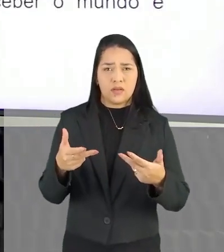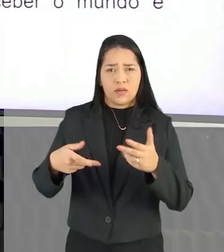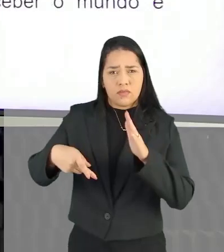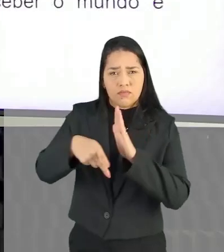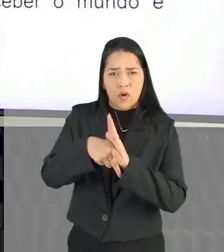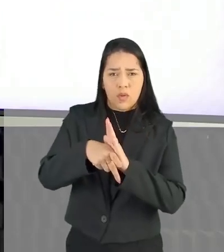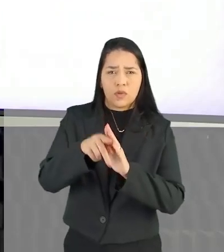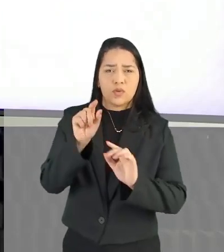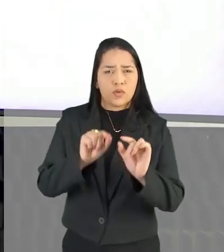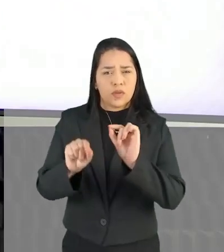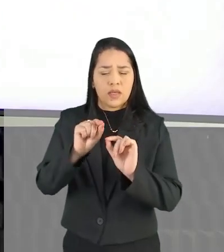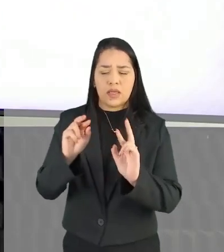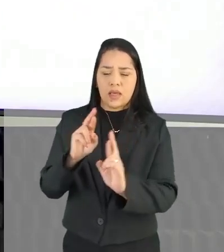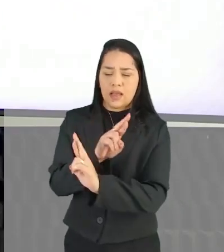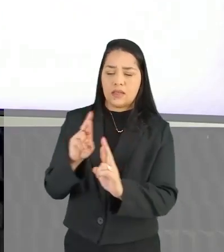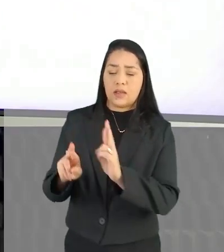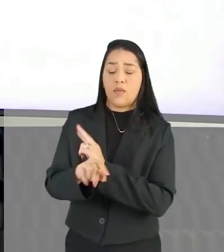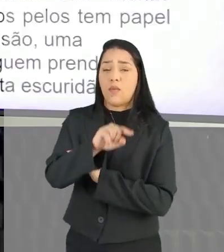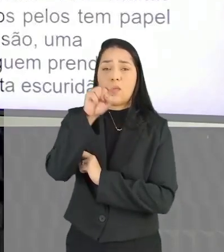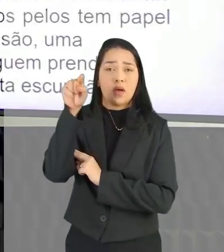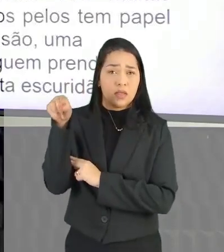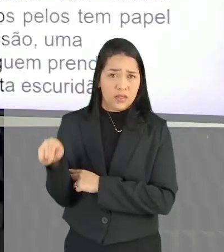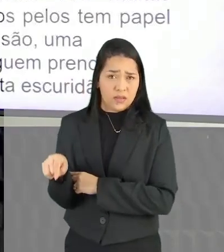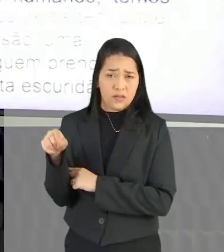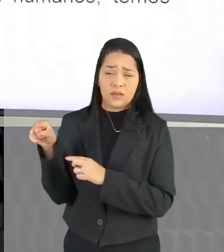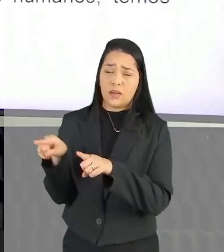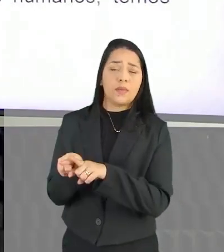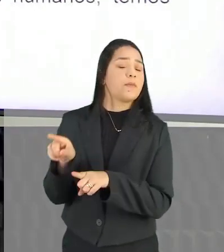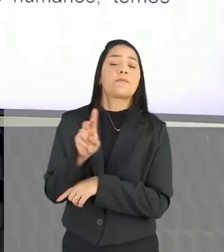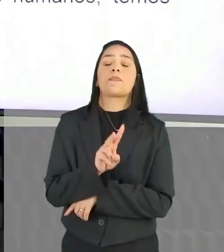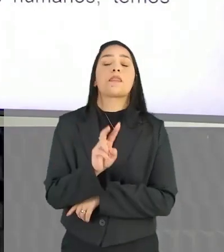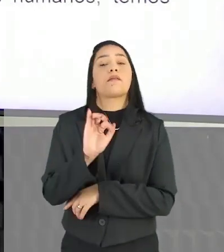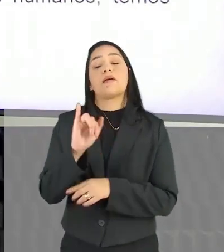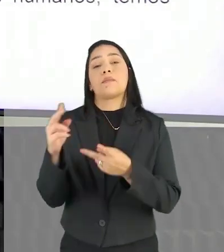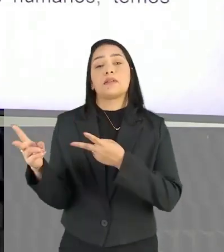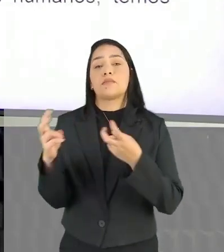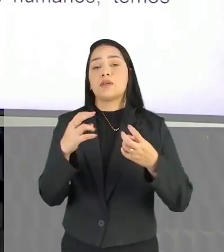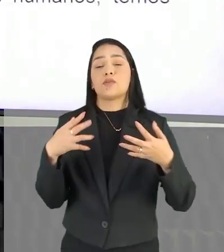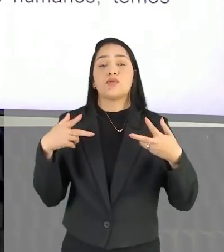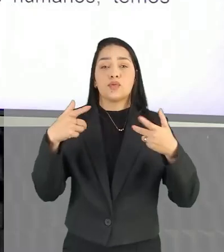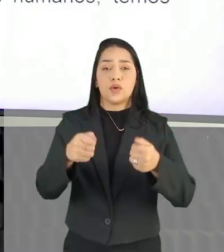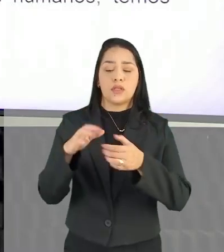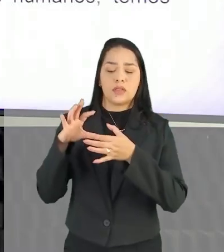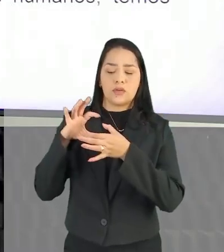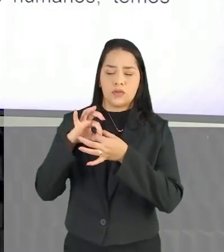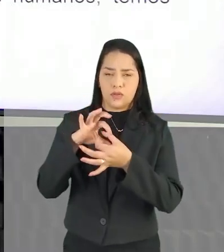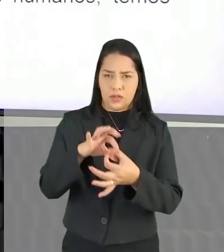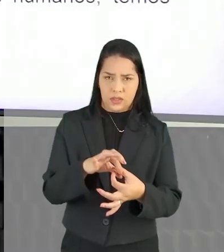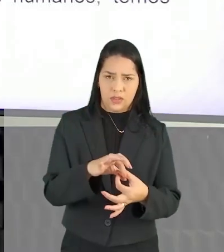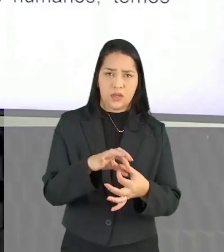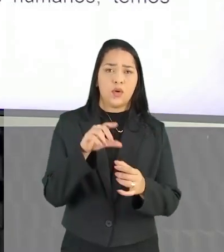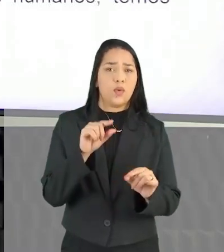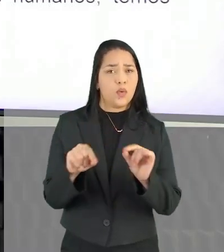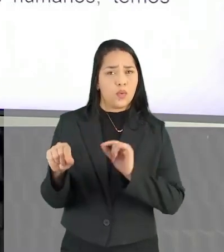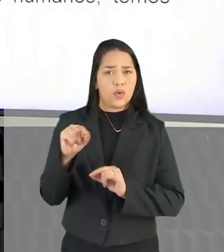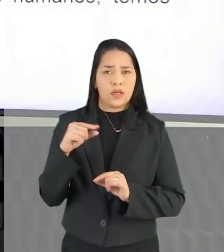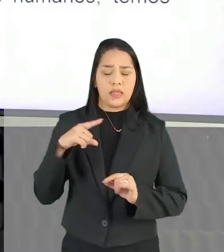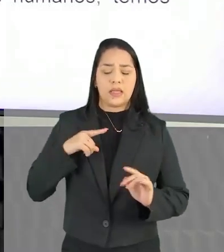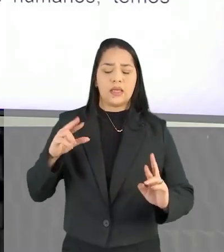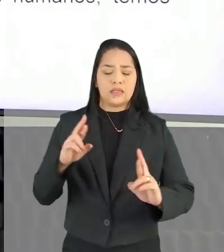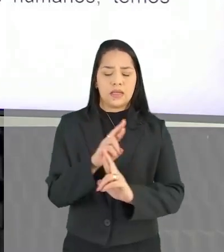no texto em relação a isso, e aí a gente vai ver que toda essa contextualização,